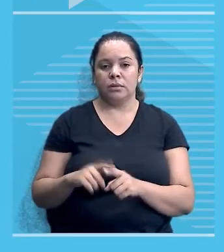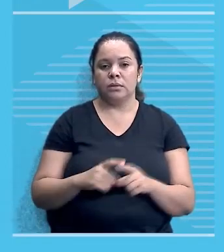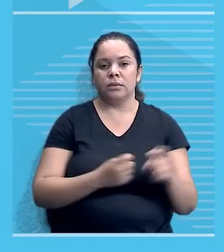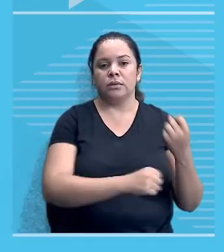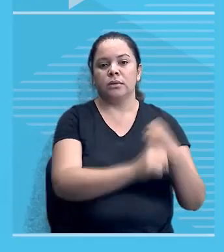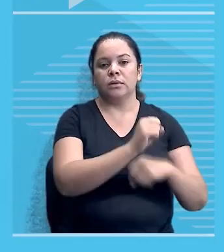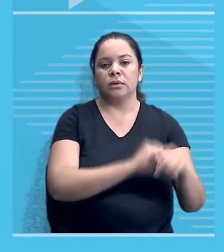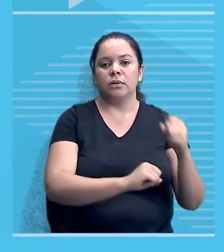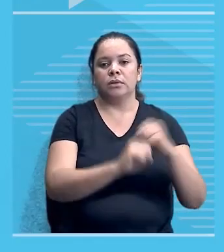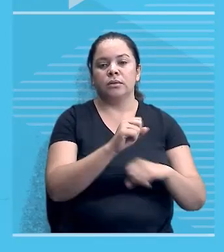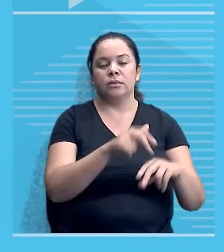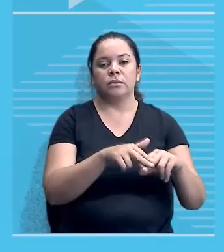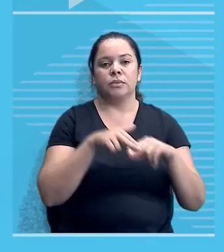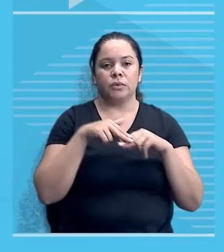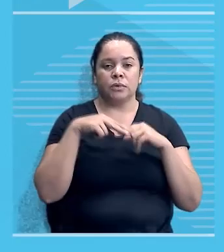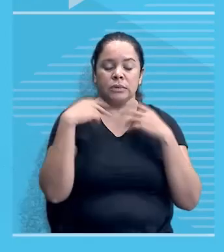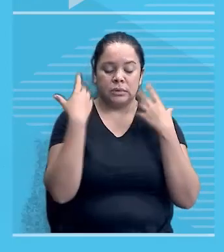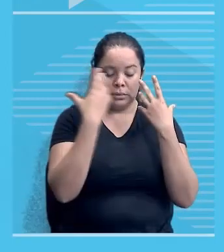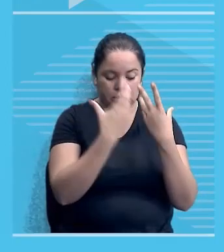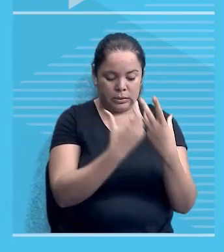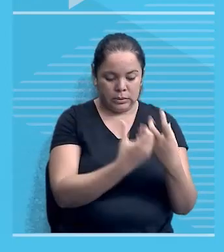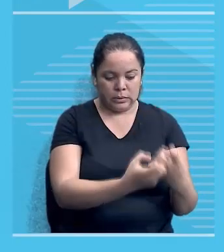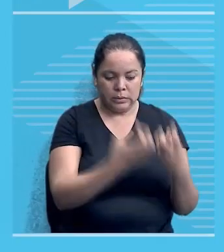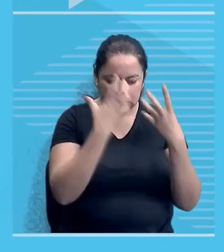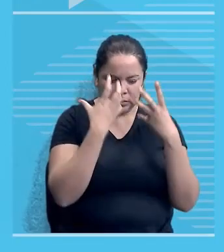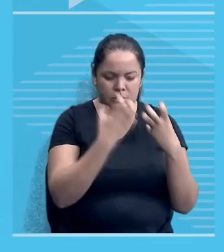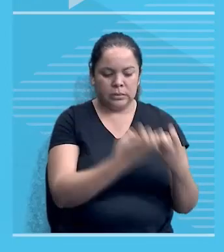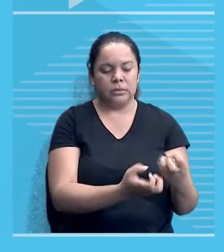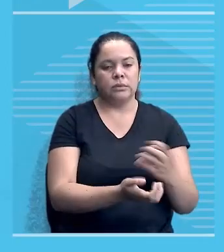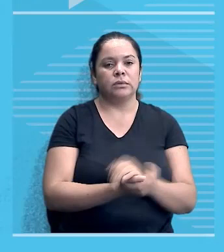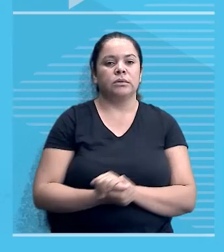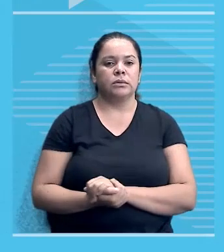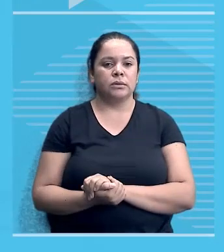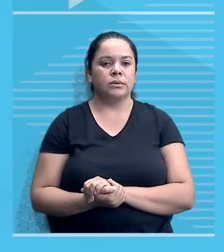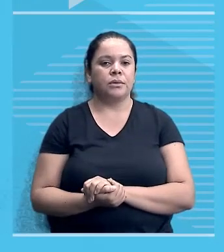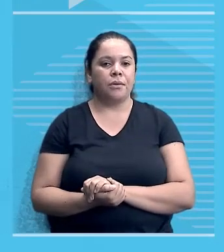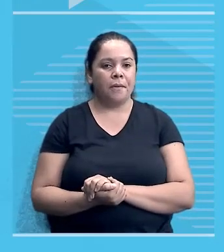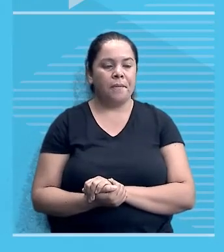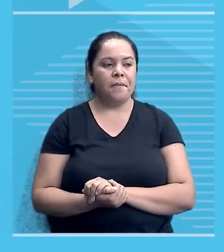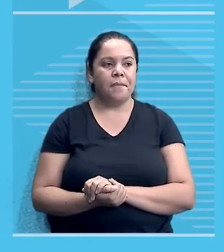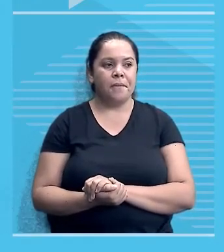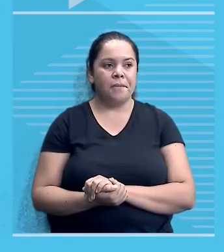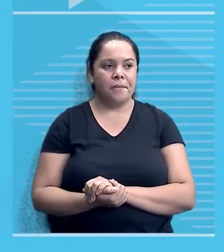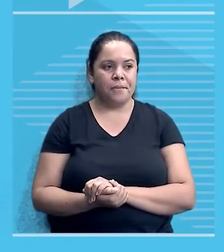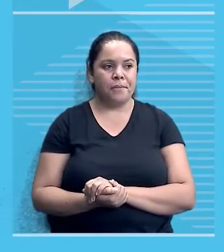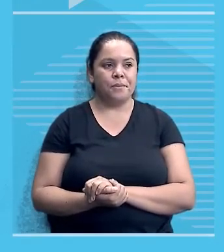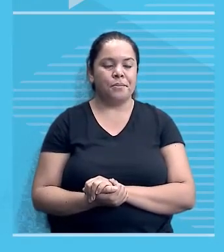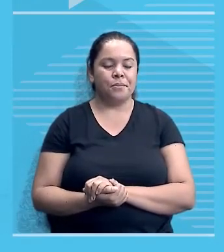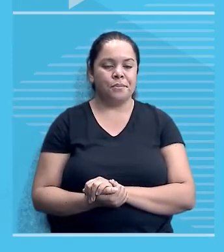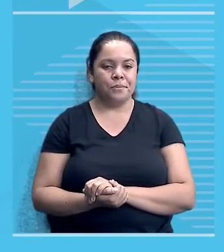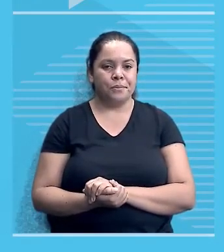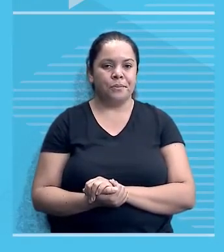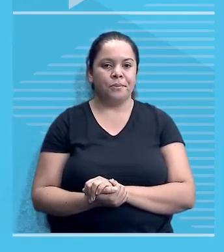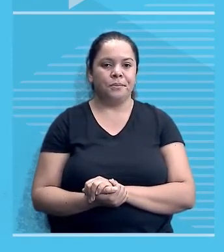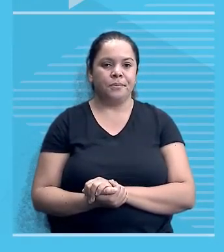foi um fator atrativo né Essa indústria foi um fator atrativo